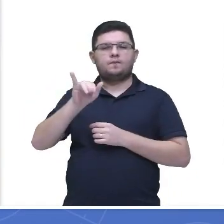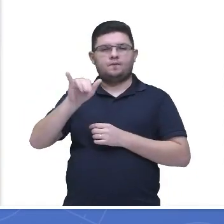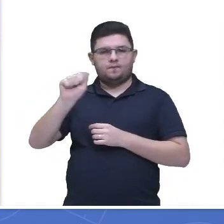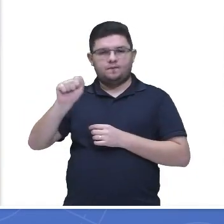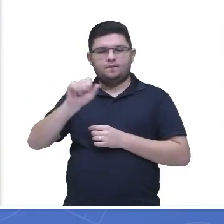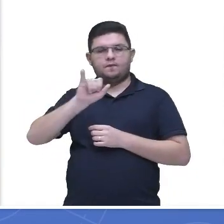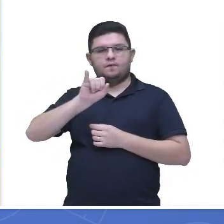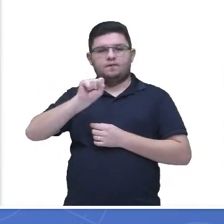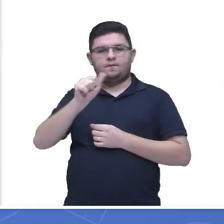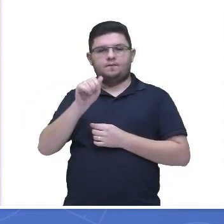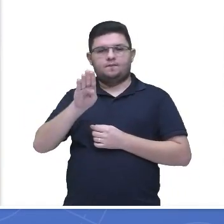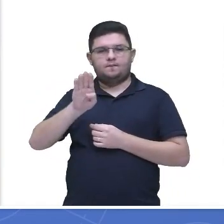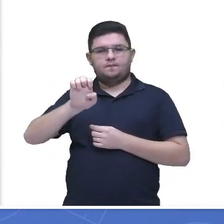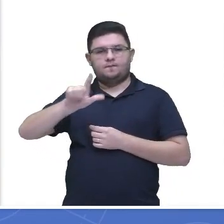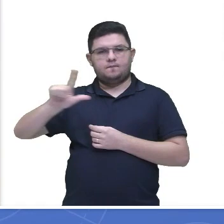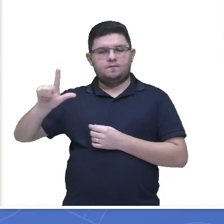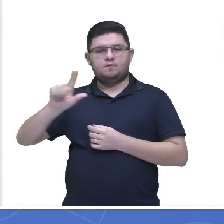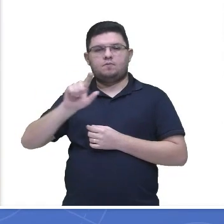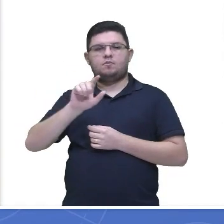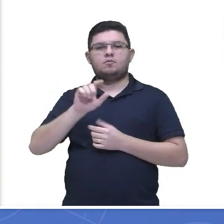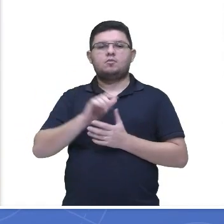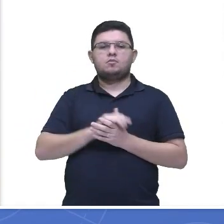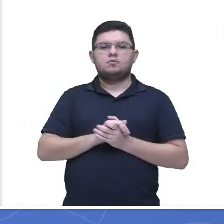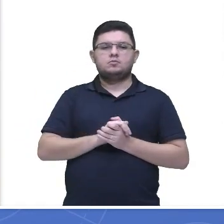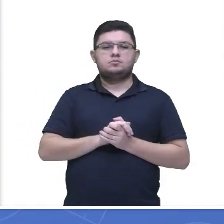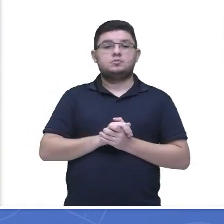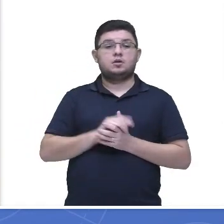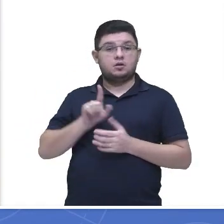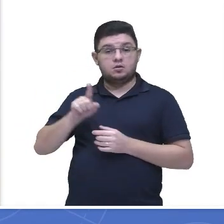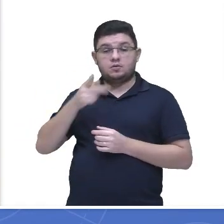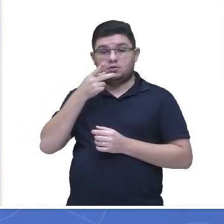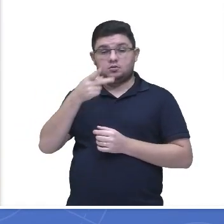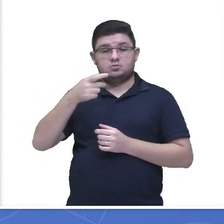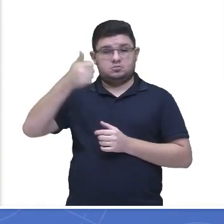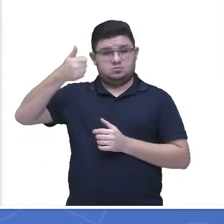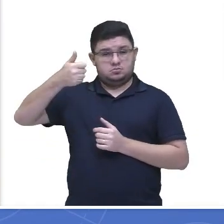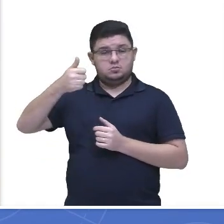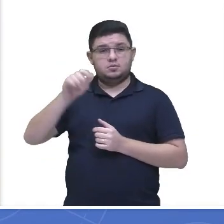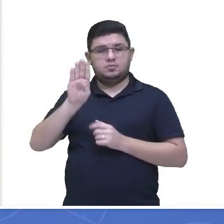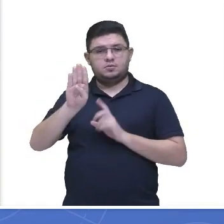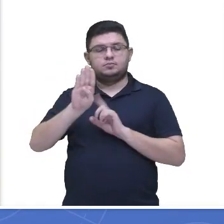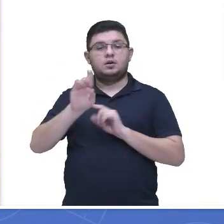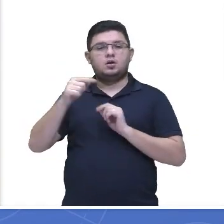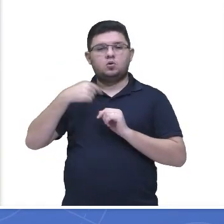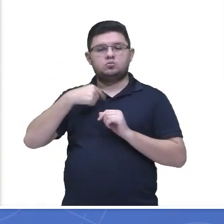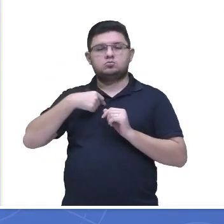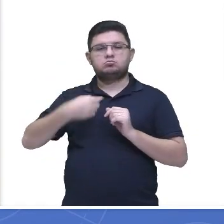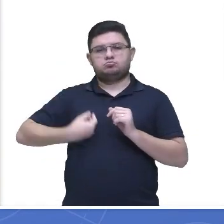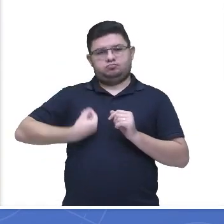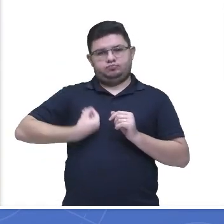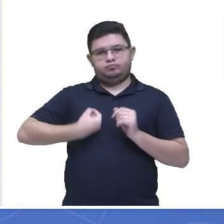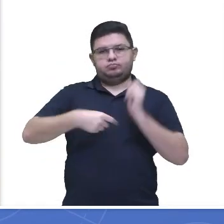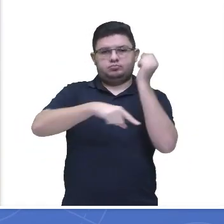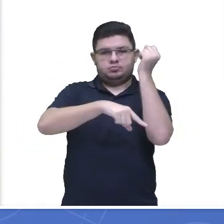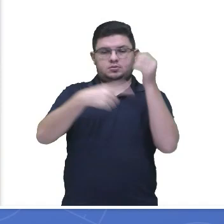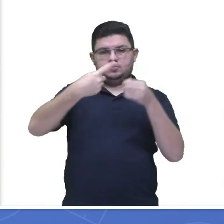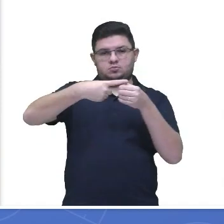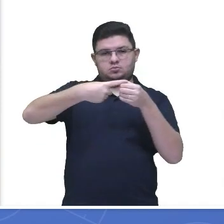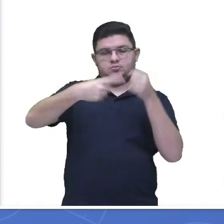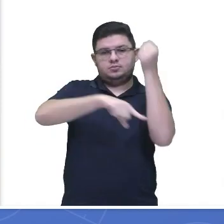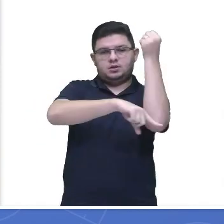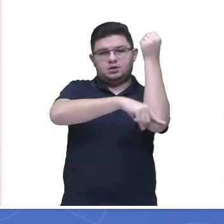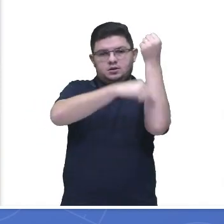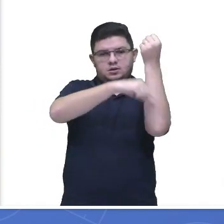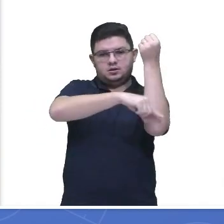dizendo que a questão 1 é a letra B e ela está dizendo eu sou de Iranduba. Um abraço a todos